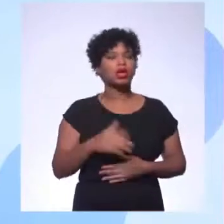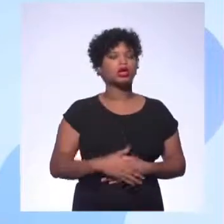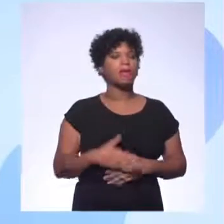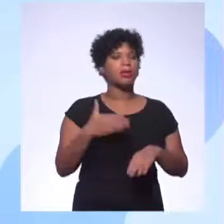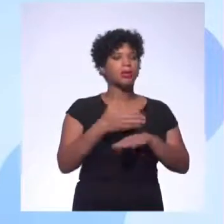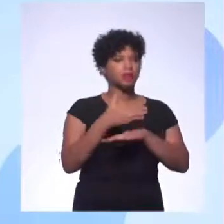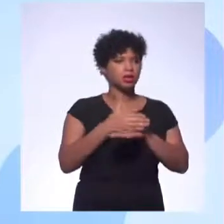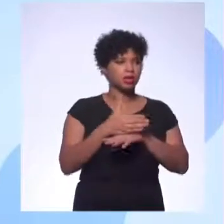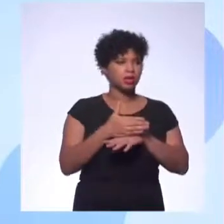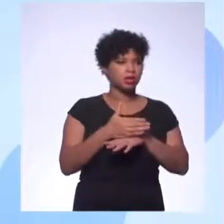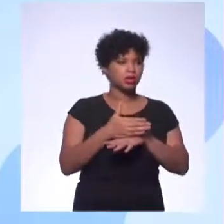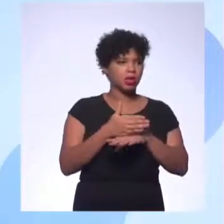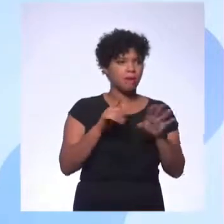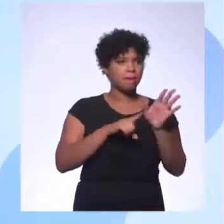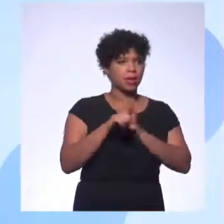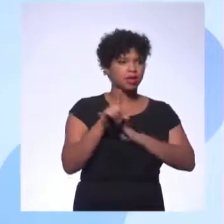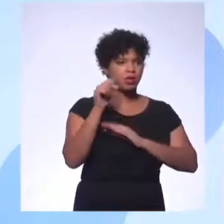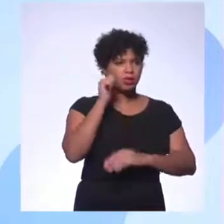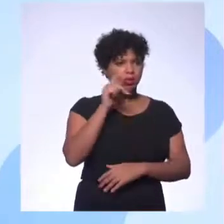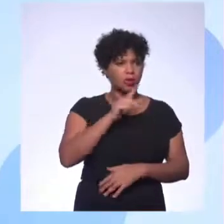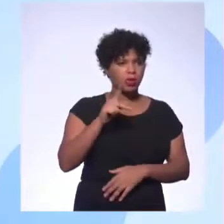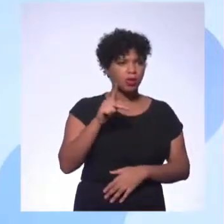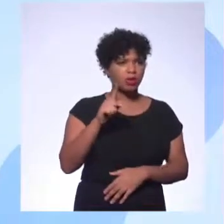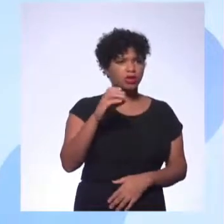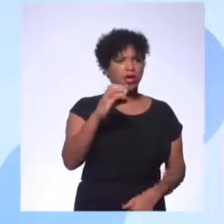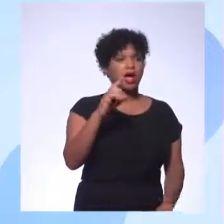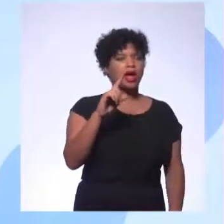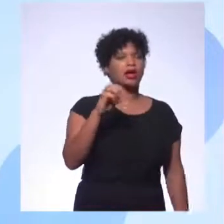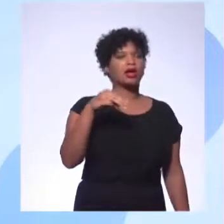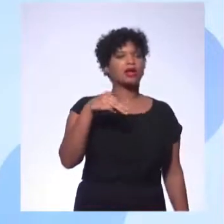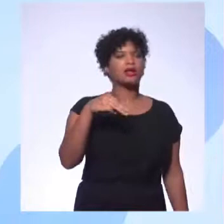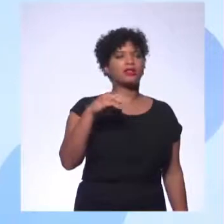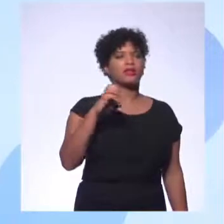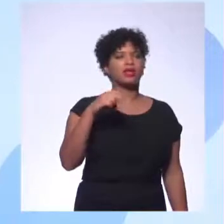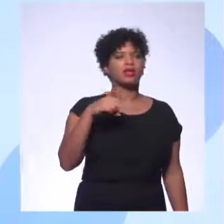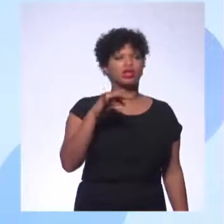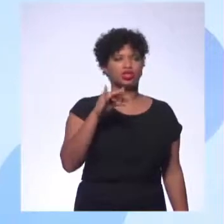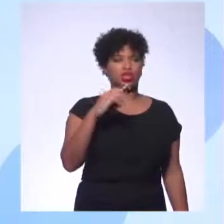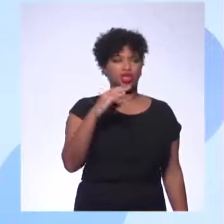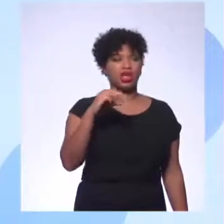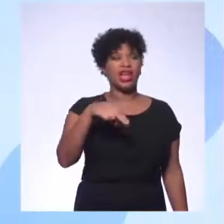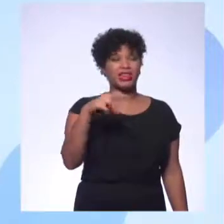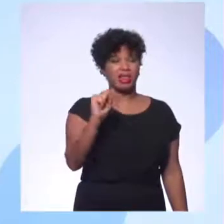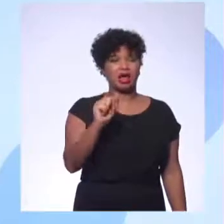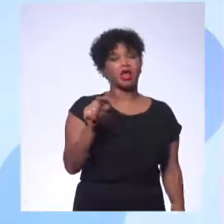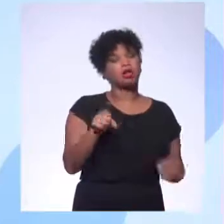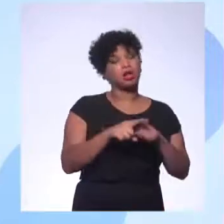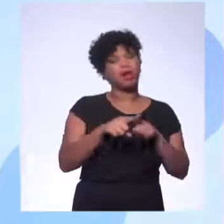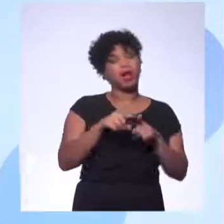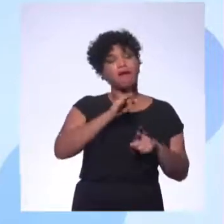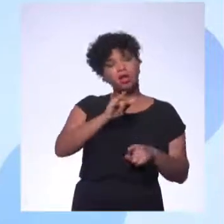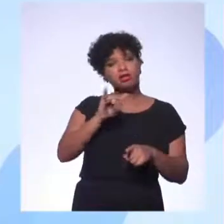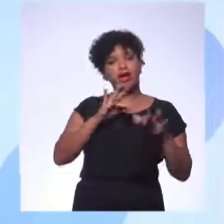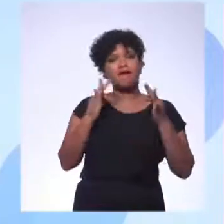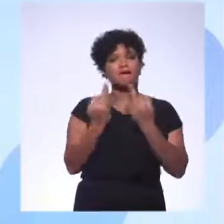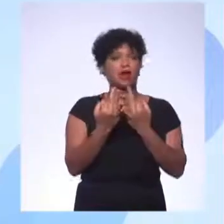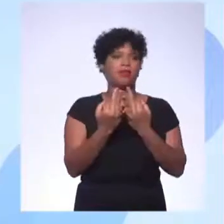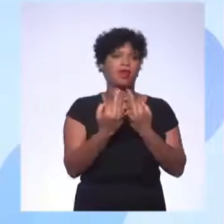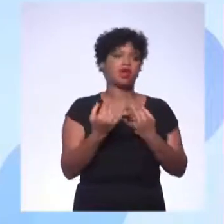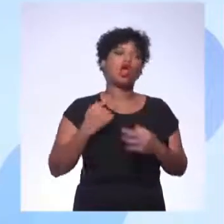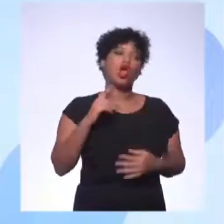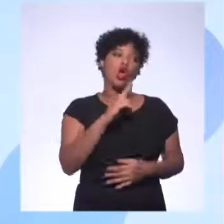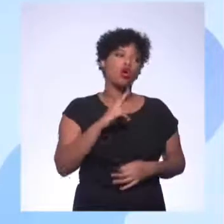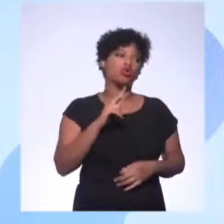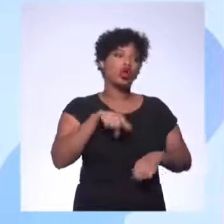pergunta. A Pro Clementina colocou nas aulas, nas reuniões e passar recado para a família. Quer dizer, como ela usa,